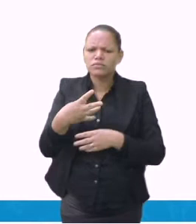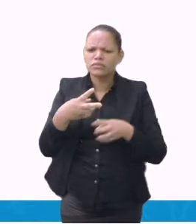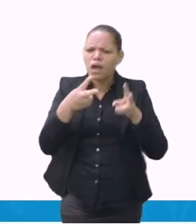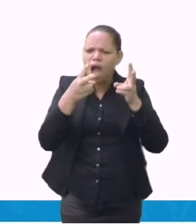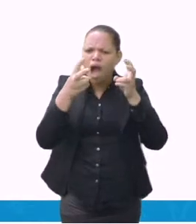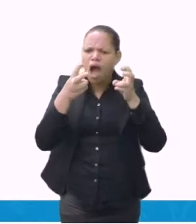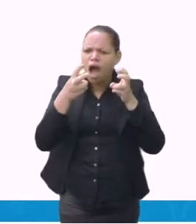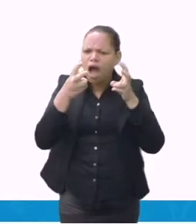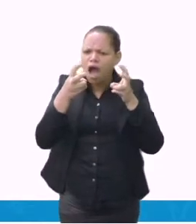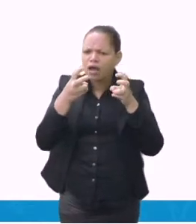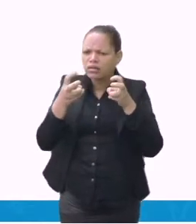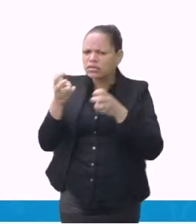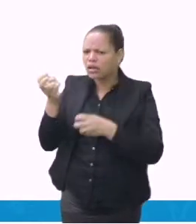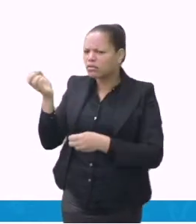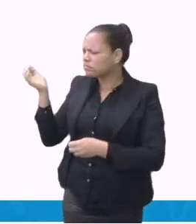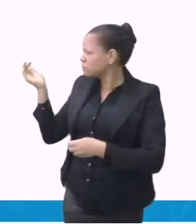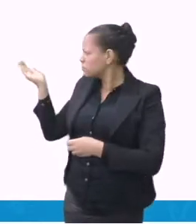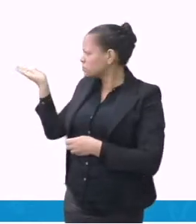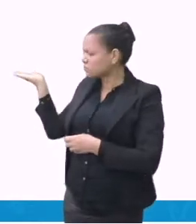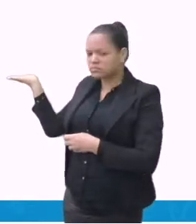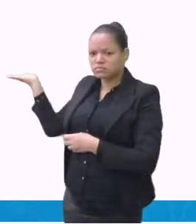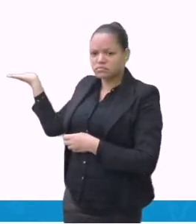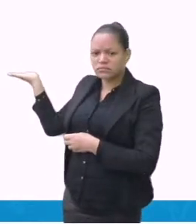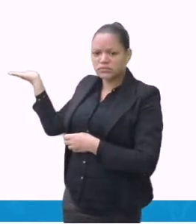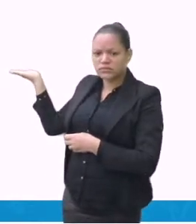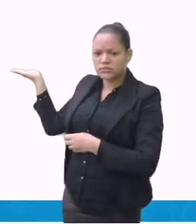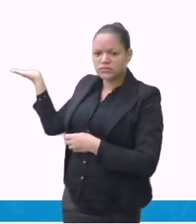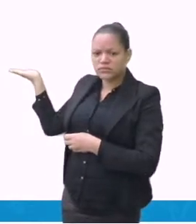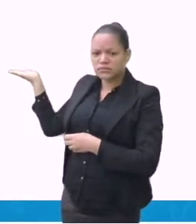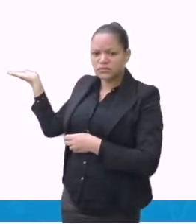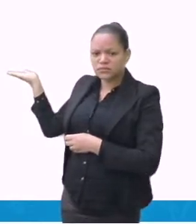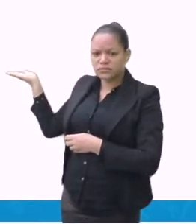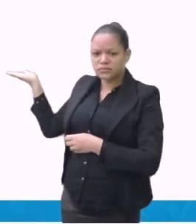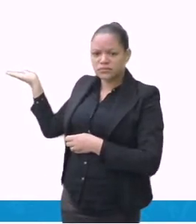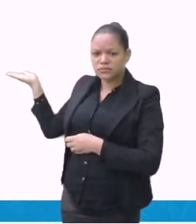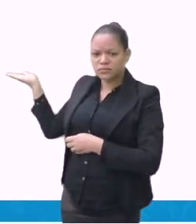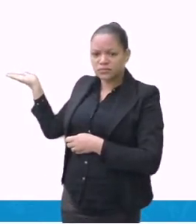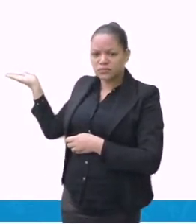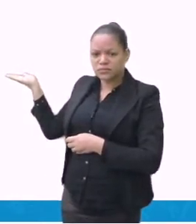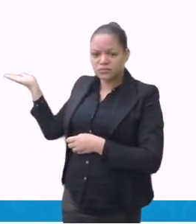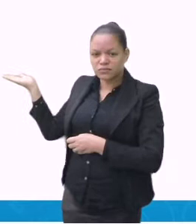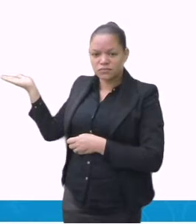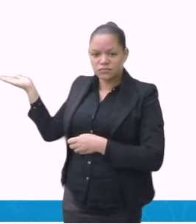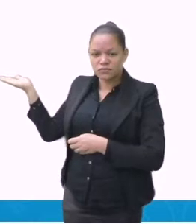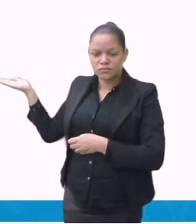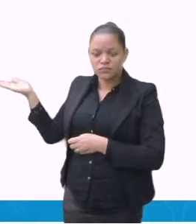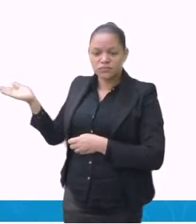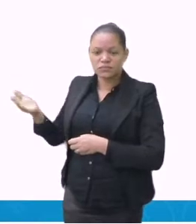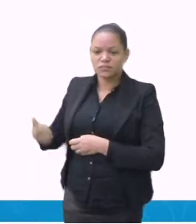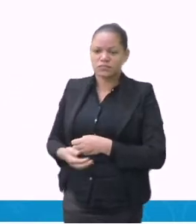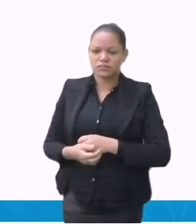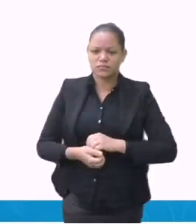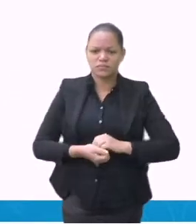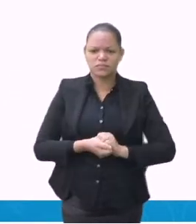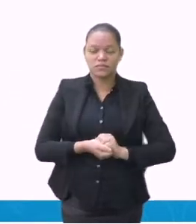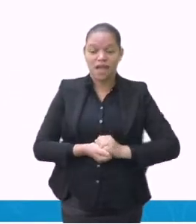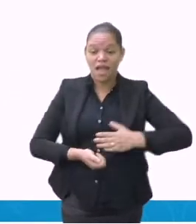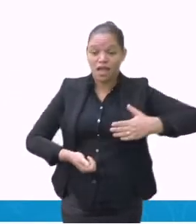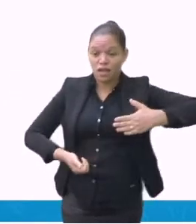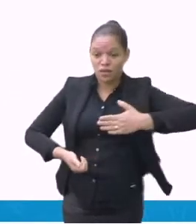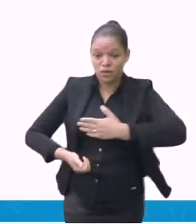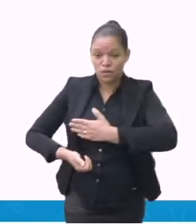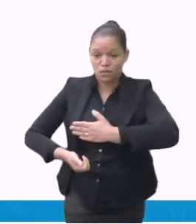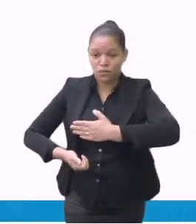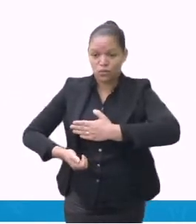Então, nós estamos falando aqui, ó, desta rua com esta rua. Elas se cruzam